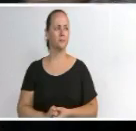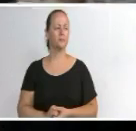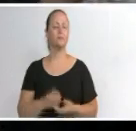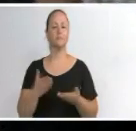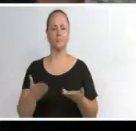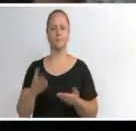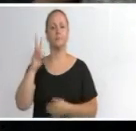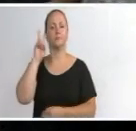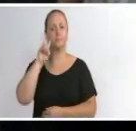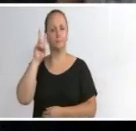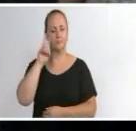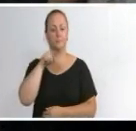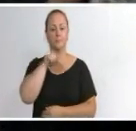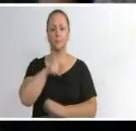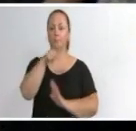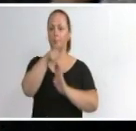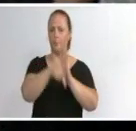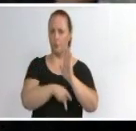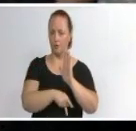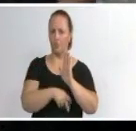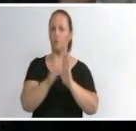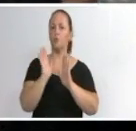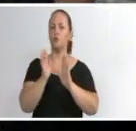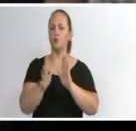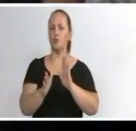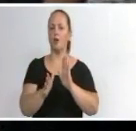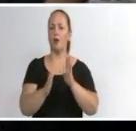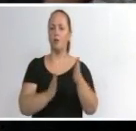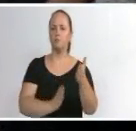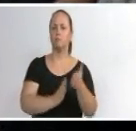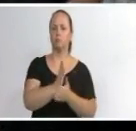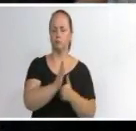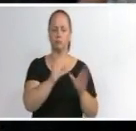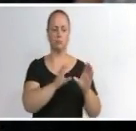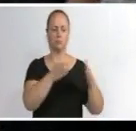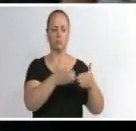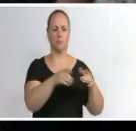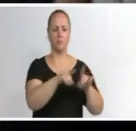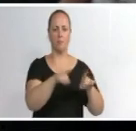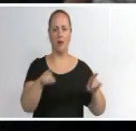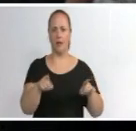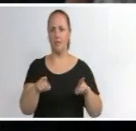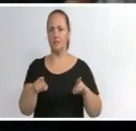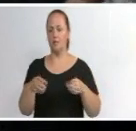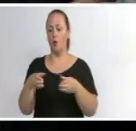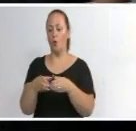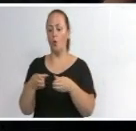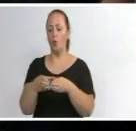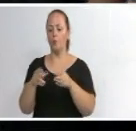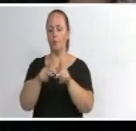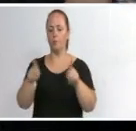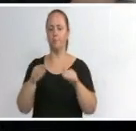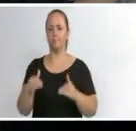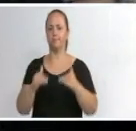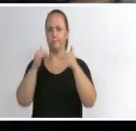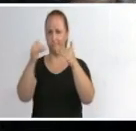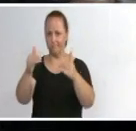Lembrando que esse projeto teve parecer favorável da comissão, mas parecer contrário da Procuradoria Jurídica.